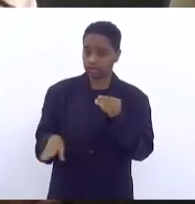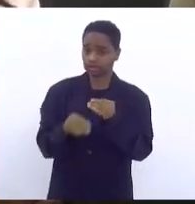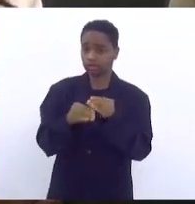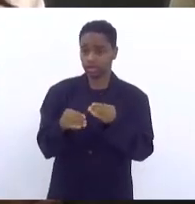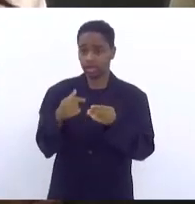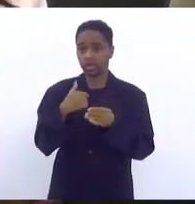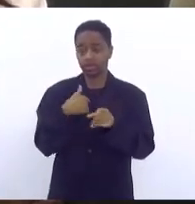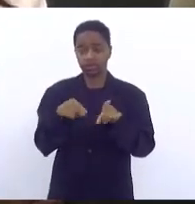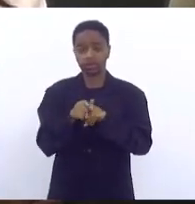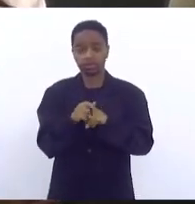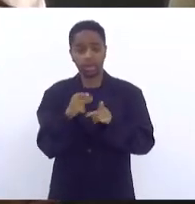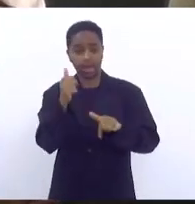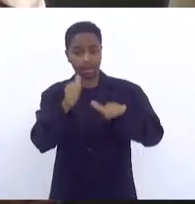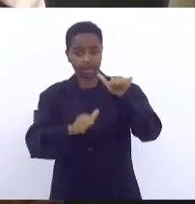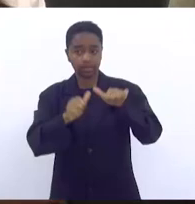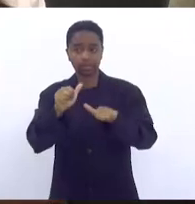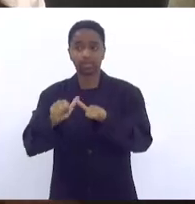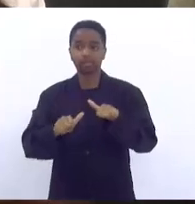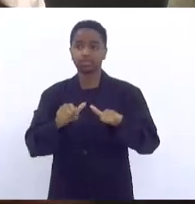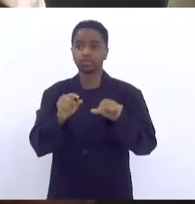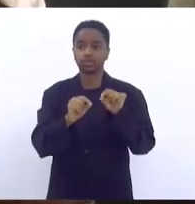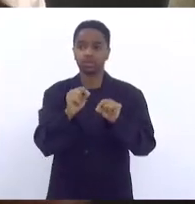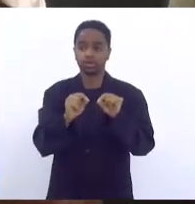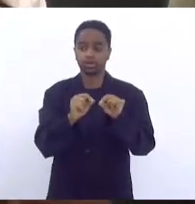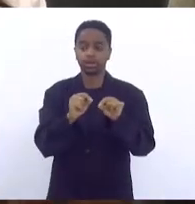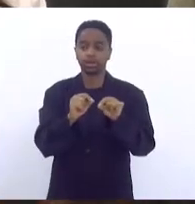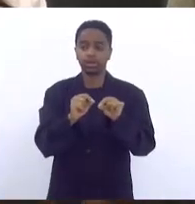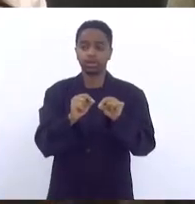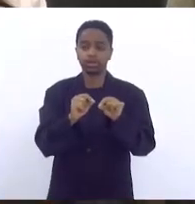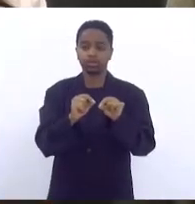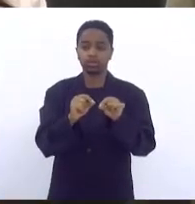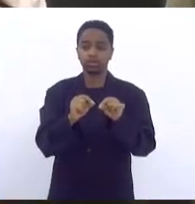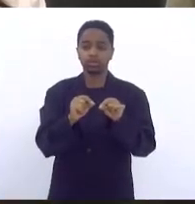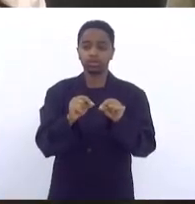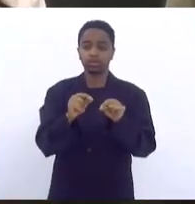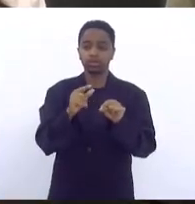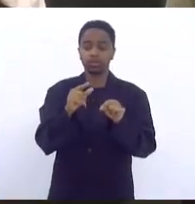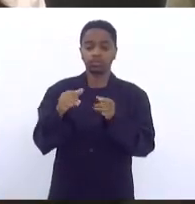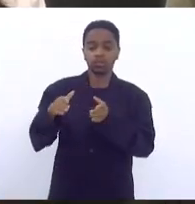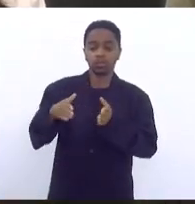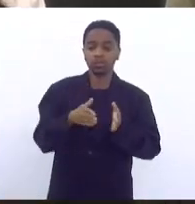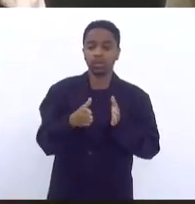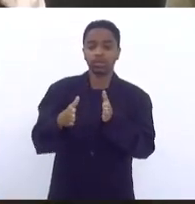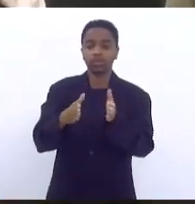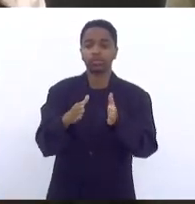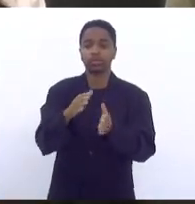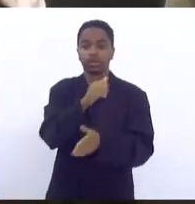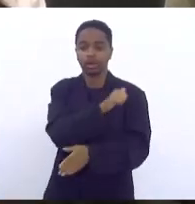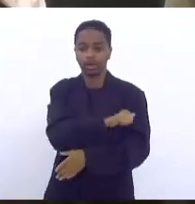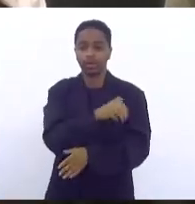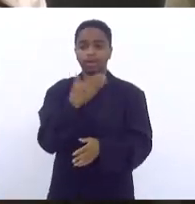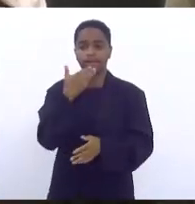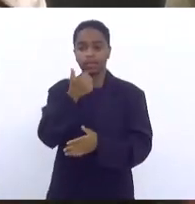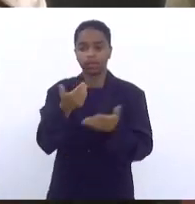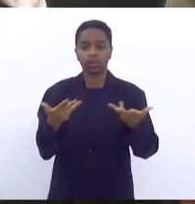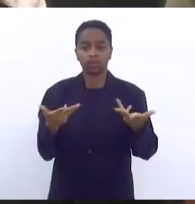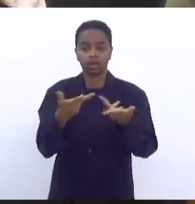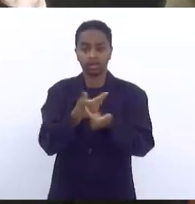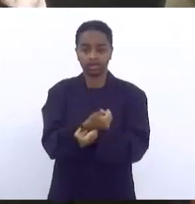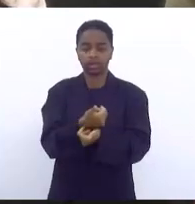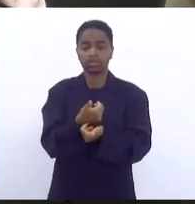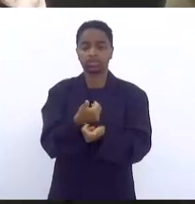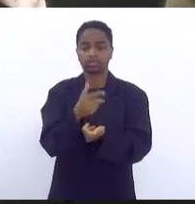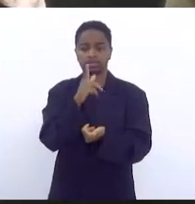incorporando nas minhas análises né que a o próprio desvio do Rio carioca estava melhorando né a qualidade da água da